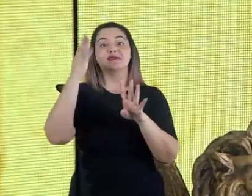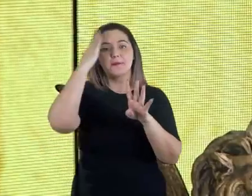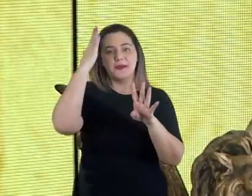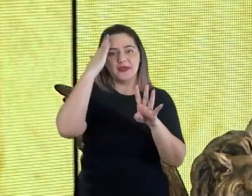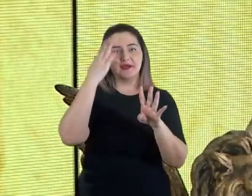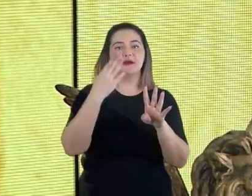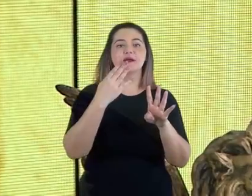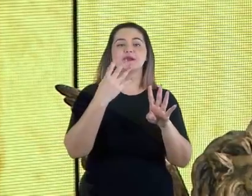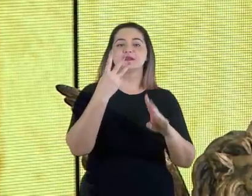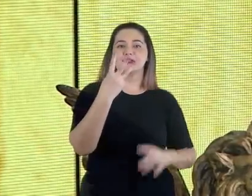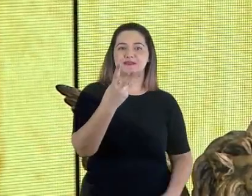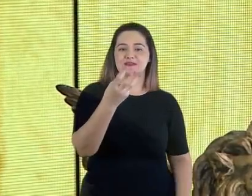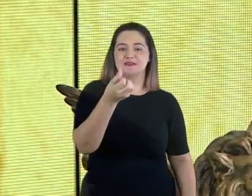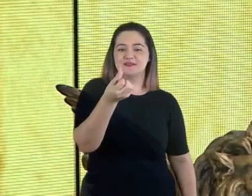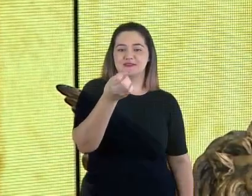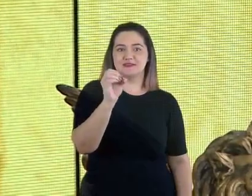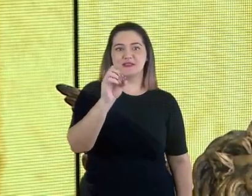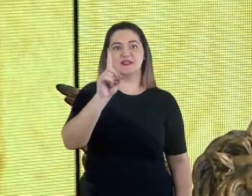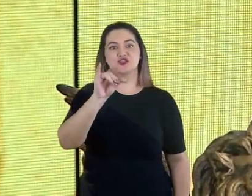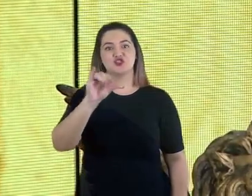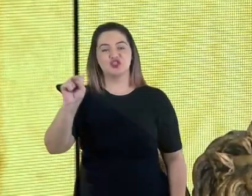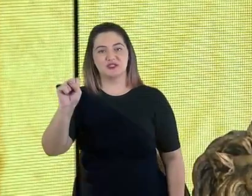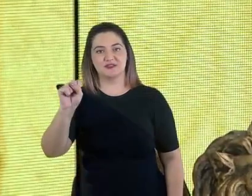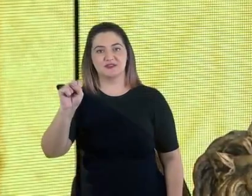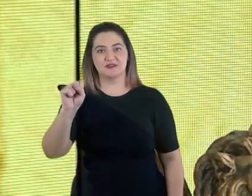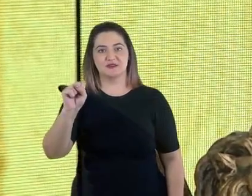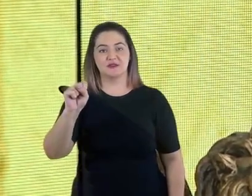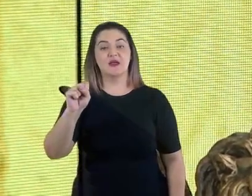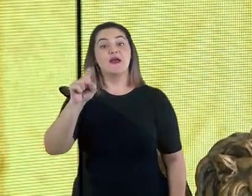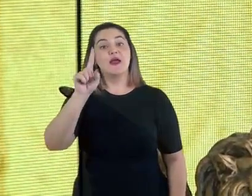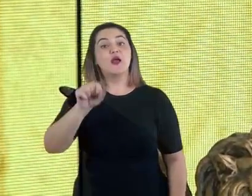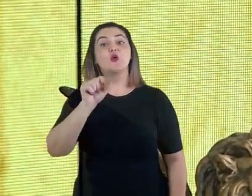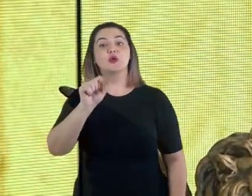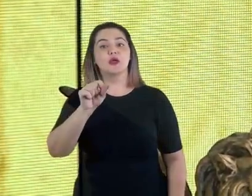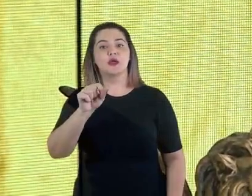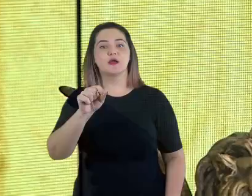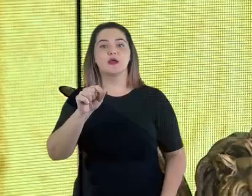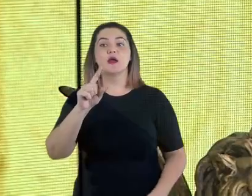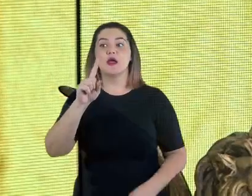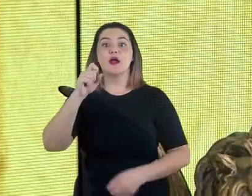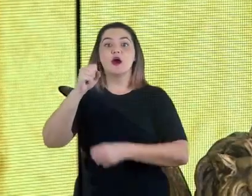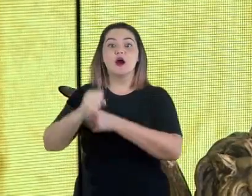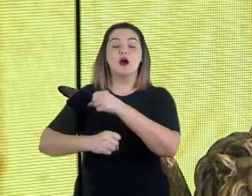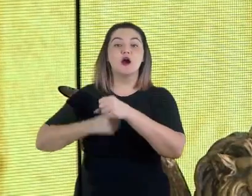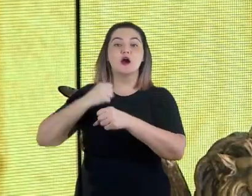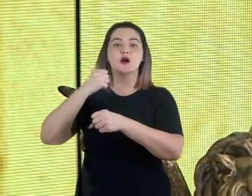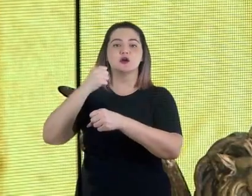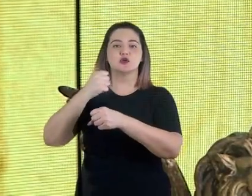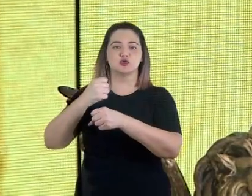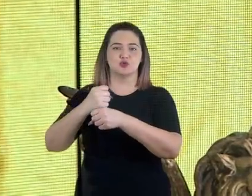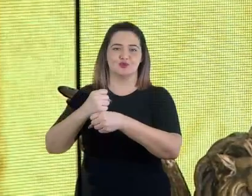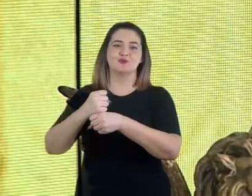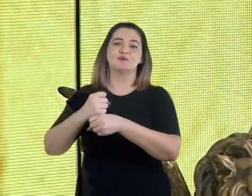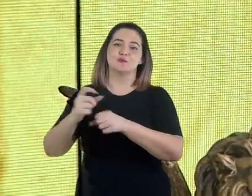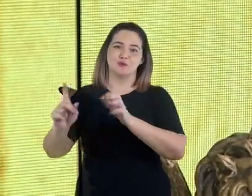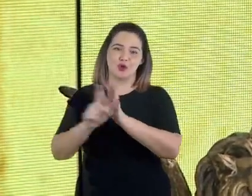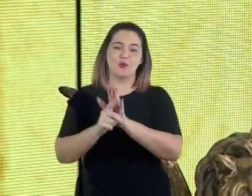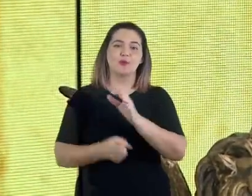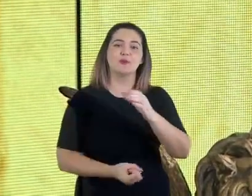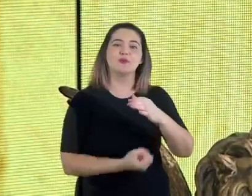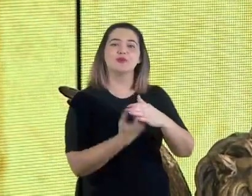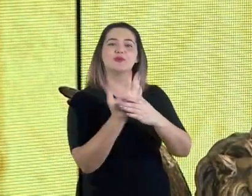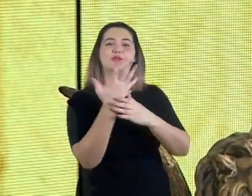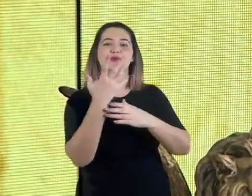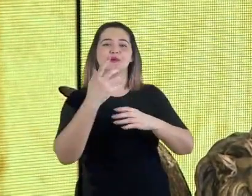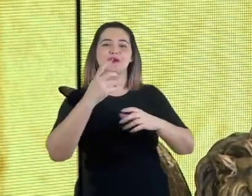360 dias não seria um número válido para qualquer ano em prática, especialmente da agricultura. Portanto, era